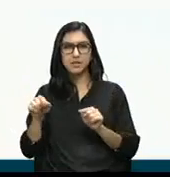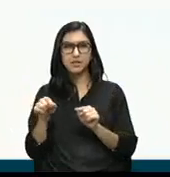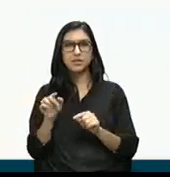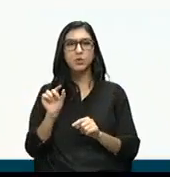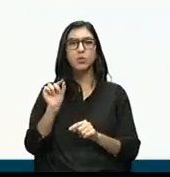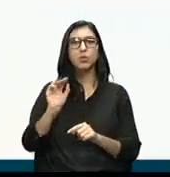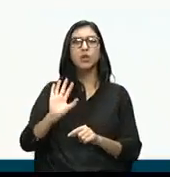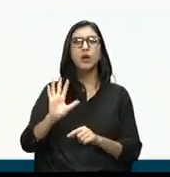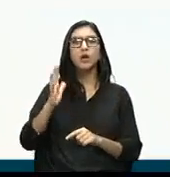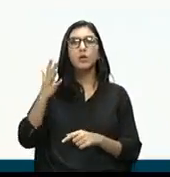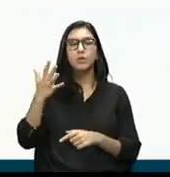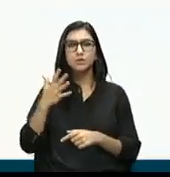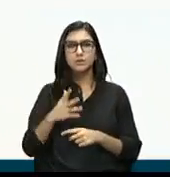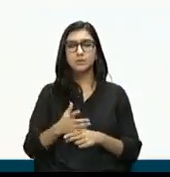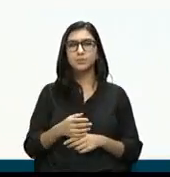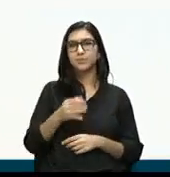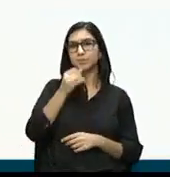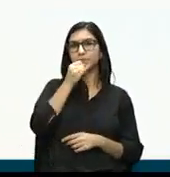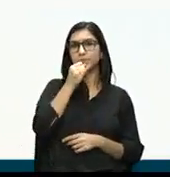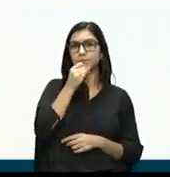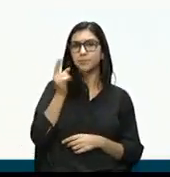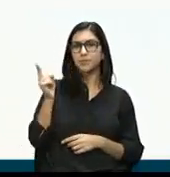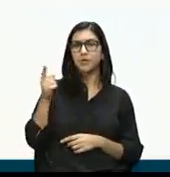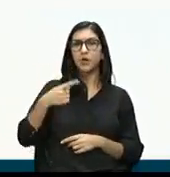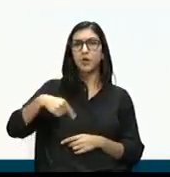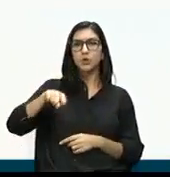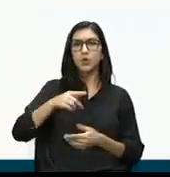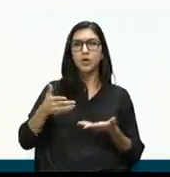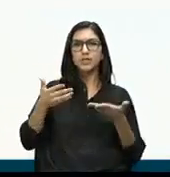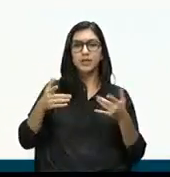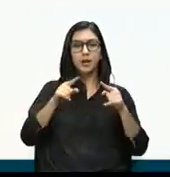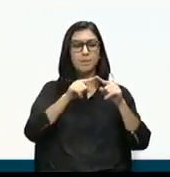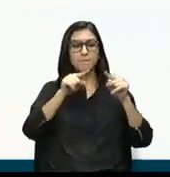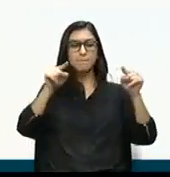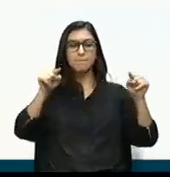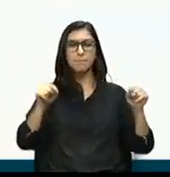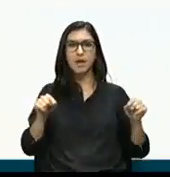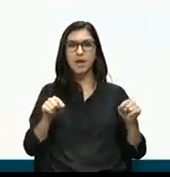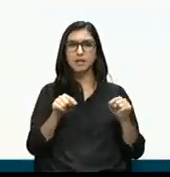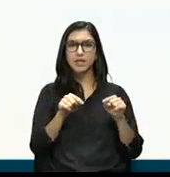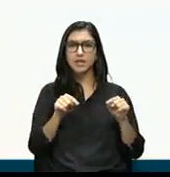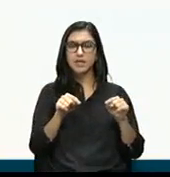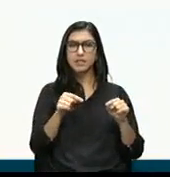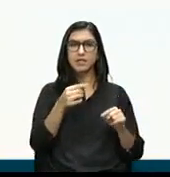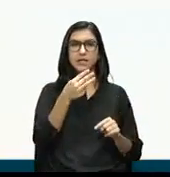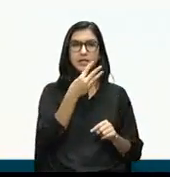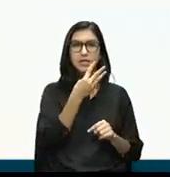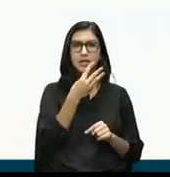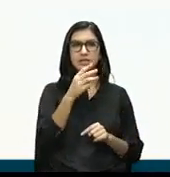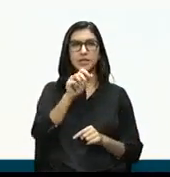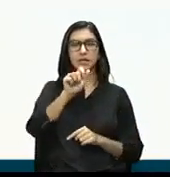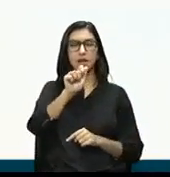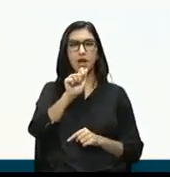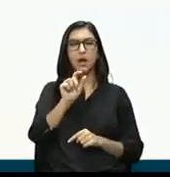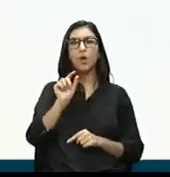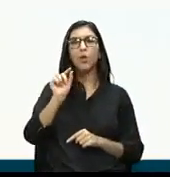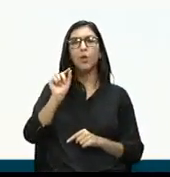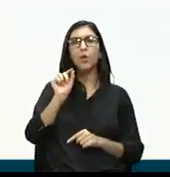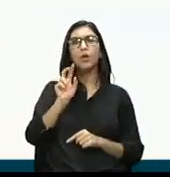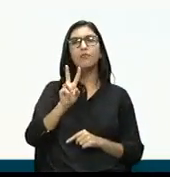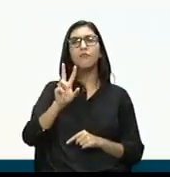vai acontecer? Então, aqui, por exemplo, nós queremos a matriz 3A. O que isso